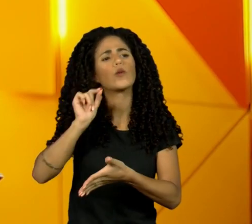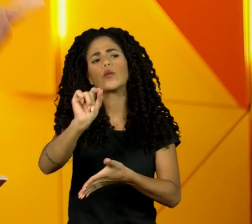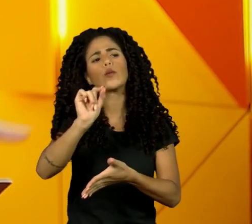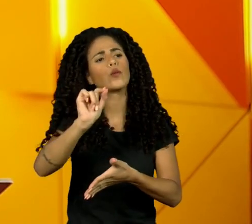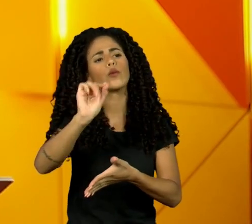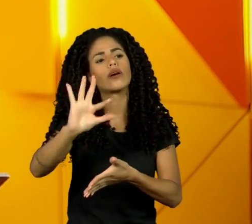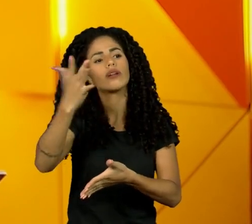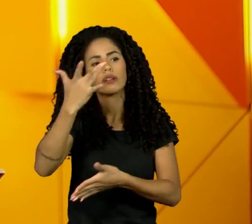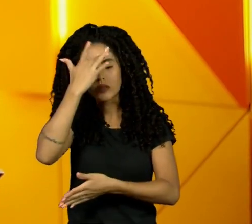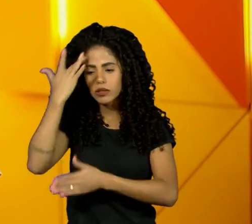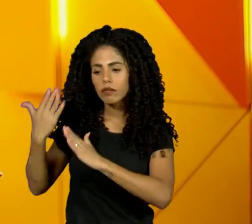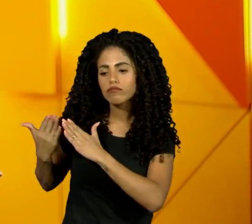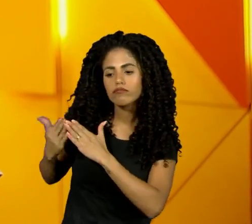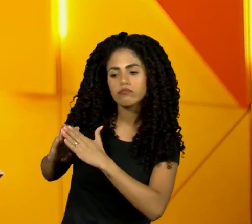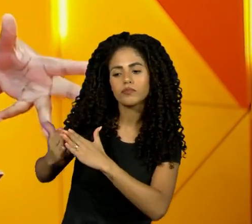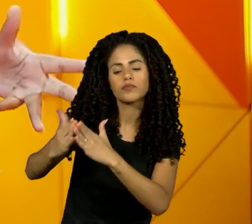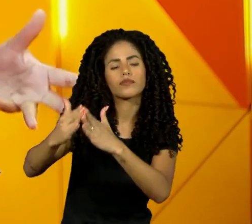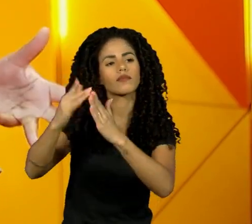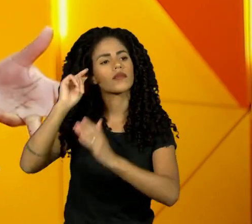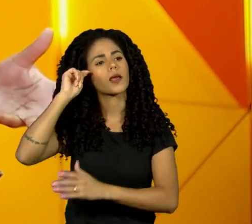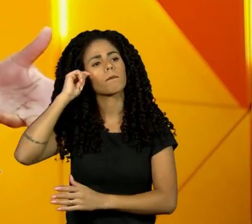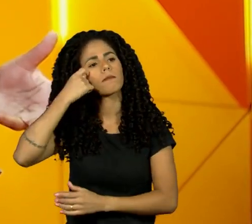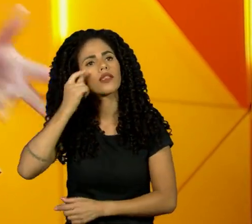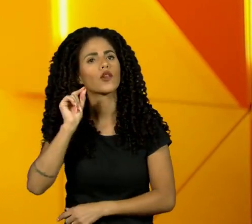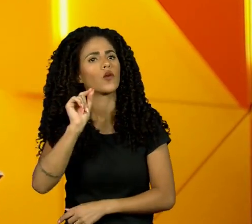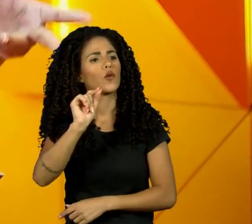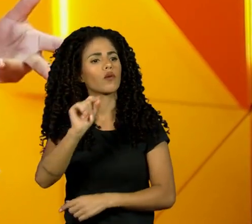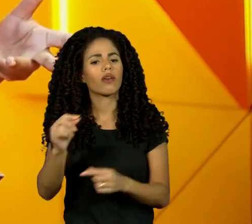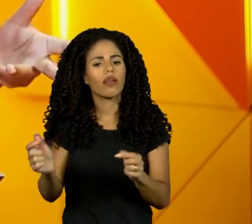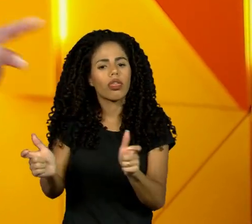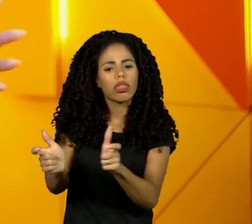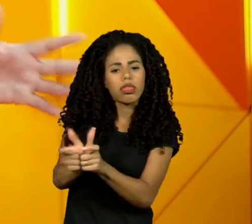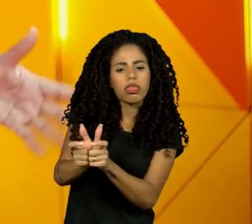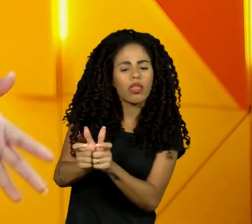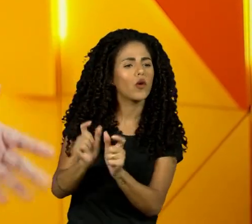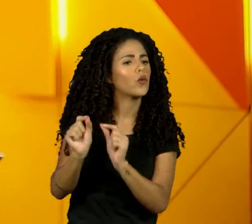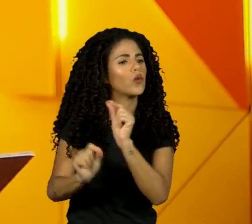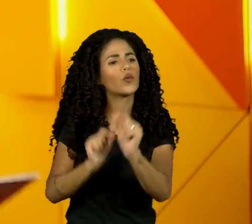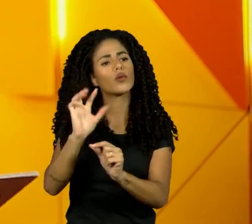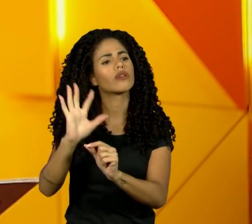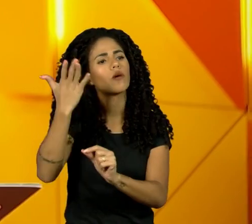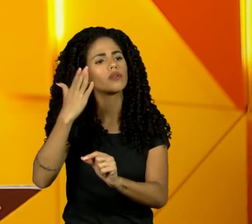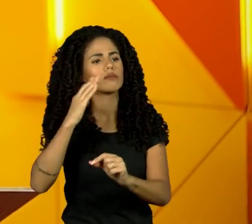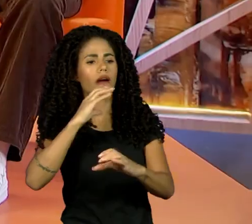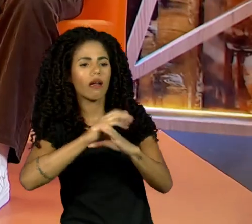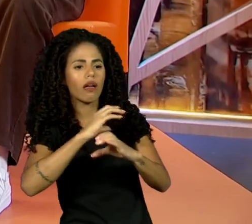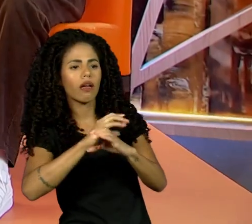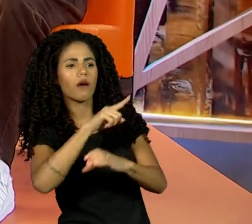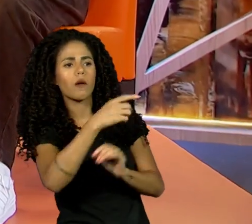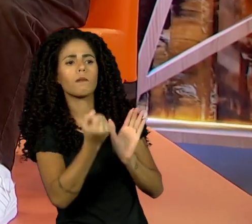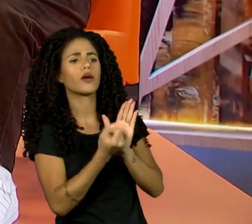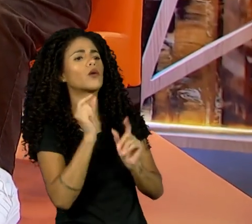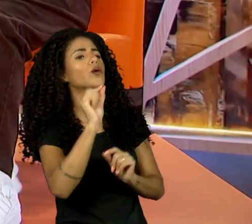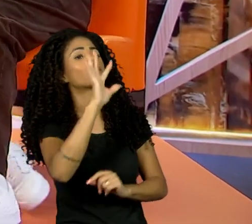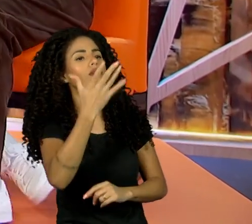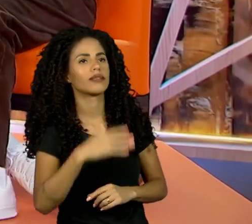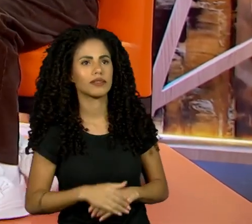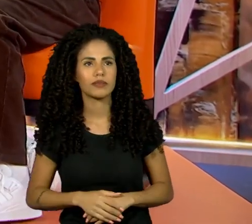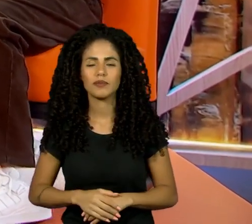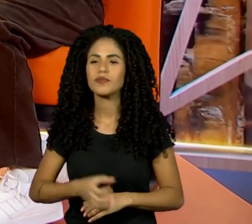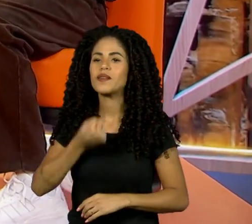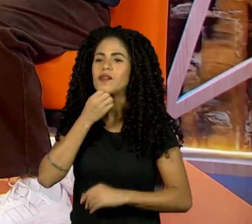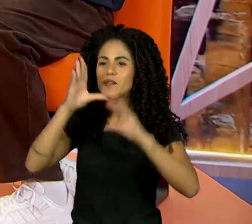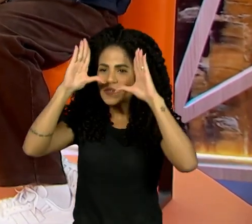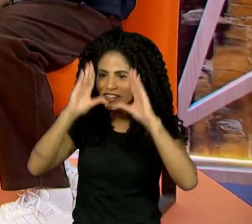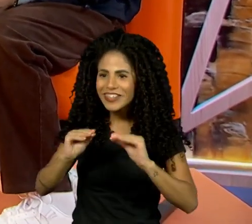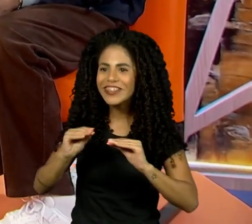influenciadores periféricos, pessoas pretas, de grupos minorizados enfrentam para fazer a conexão com a marca? Vamos lá, boa noite, pessoal. Primeiramente,